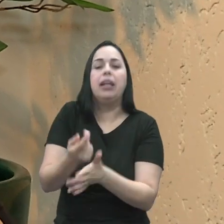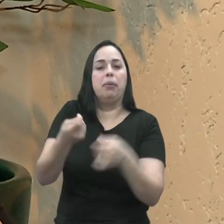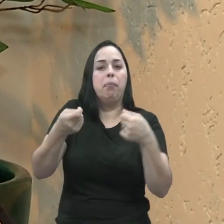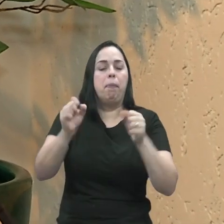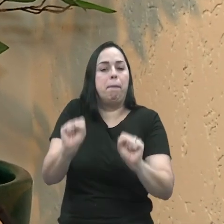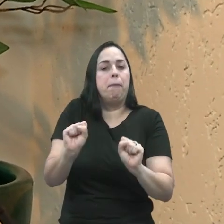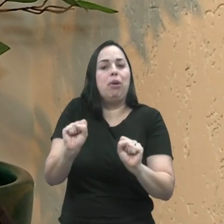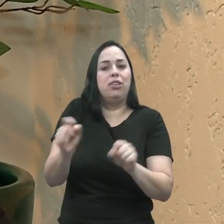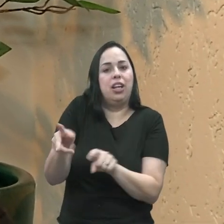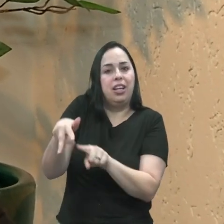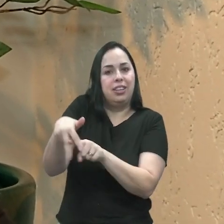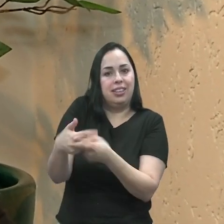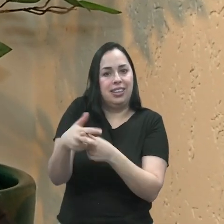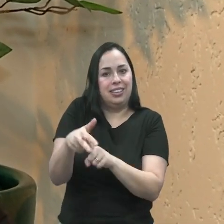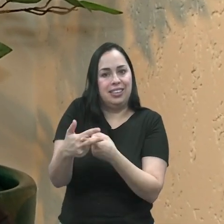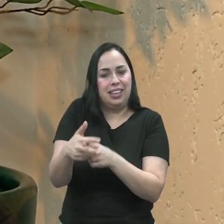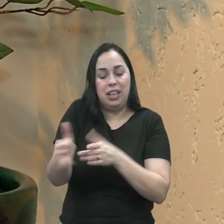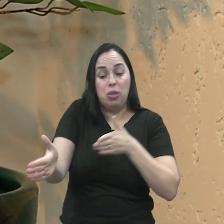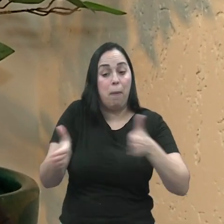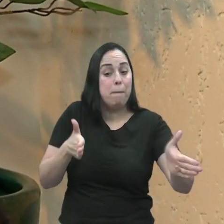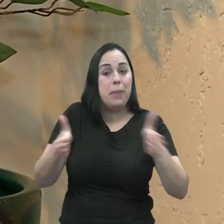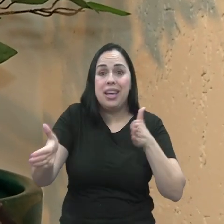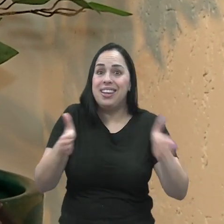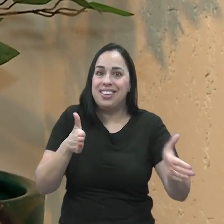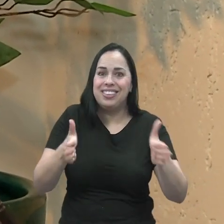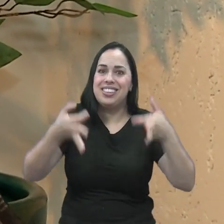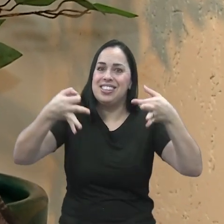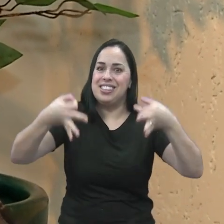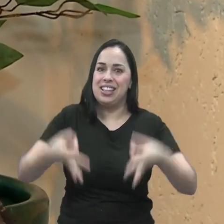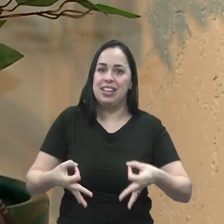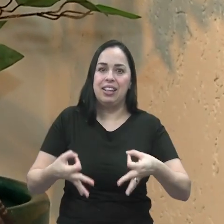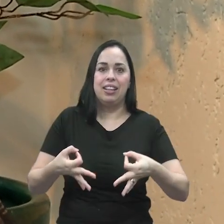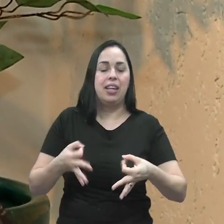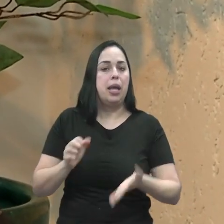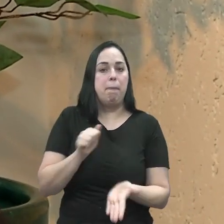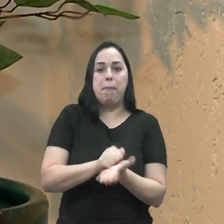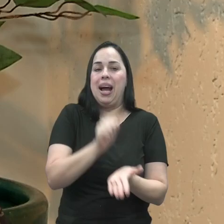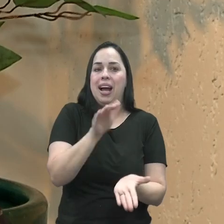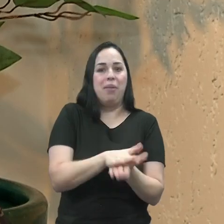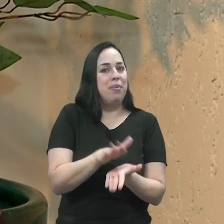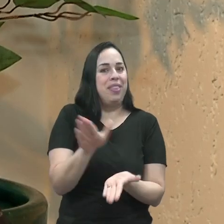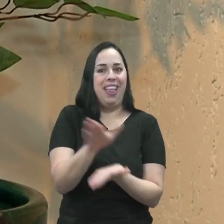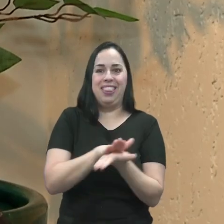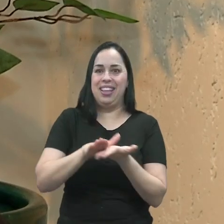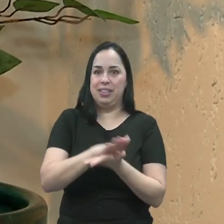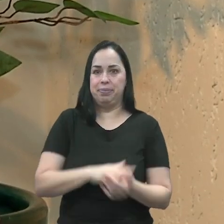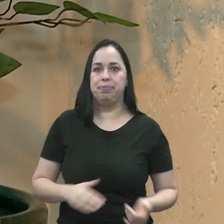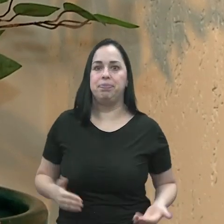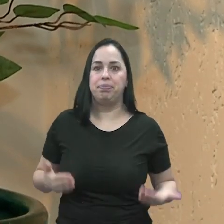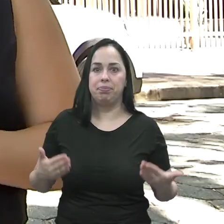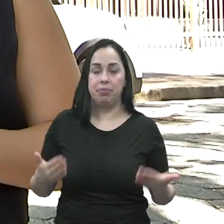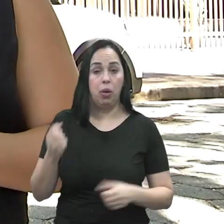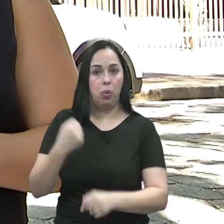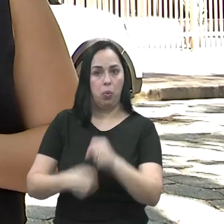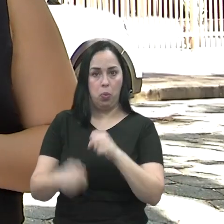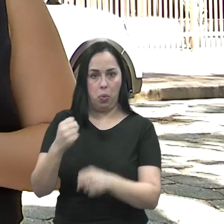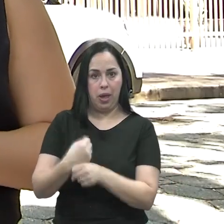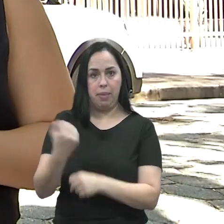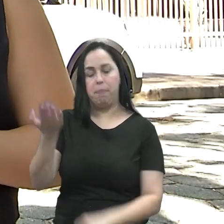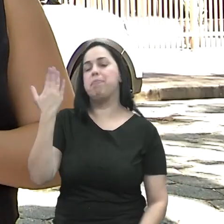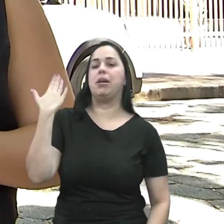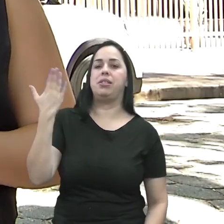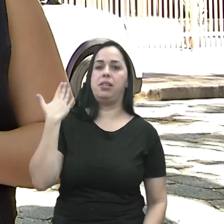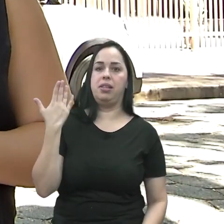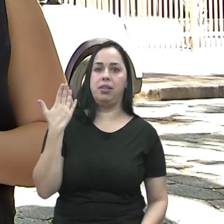alguma inconsistência e ele corrigir dentro do prazo sem ter que pagar multa se ele deve algum imposto. No ano